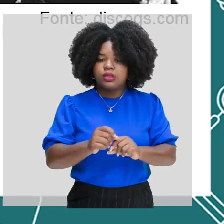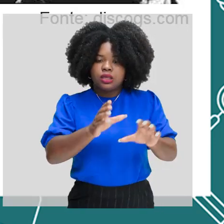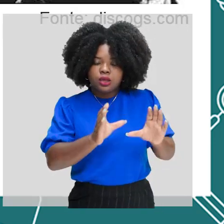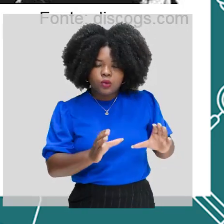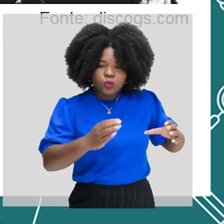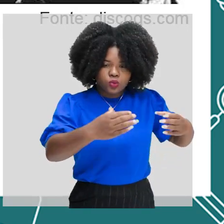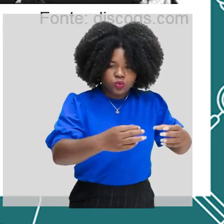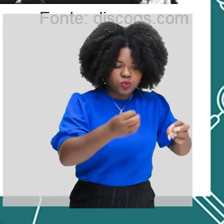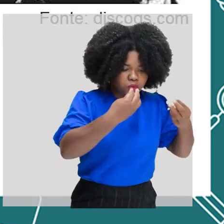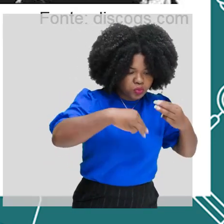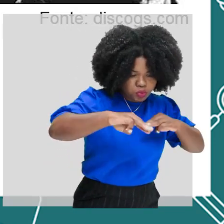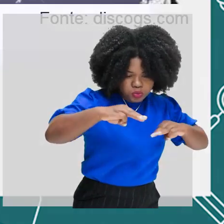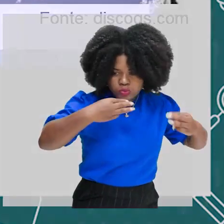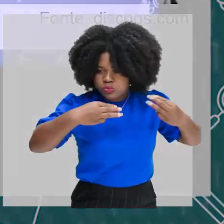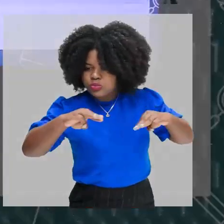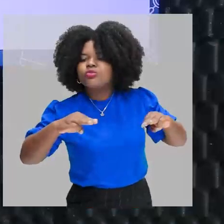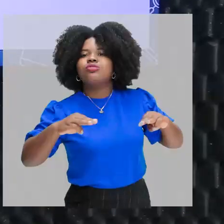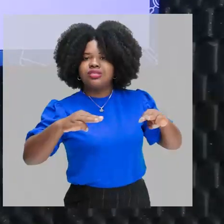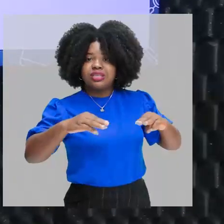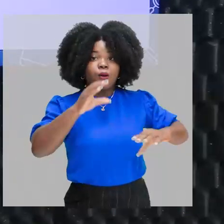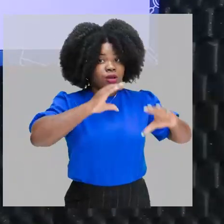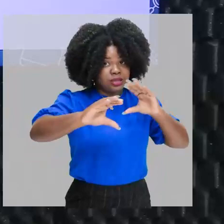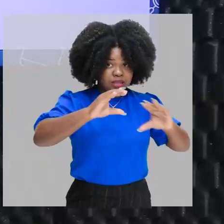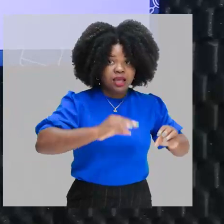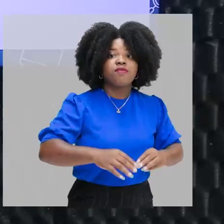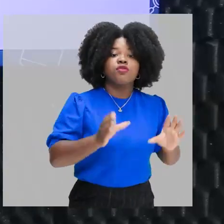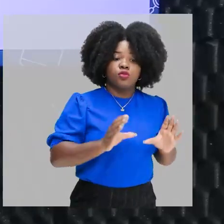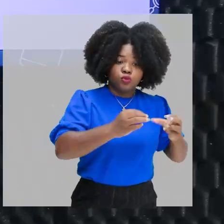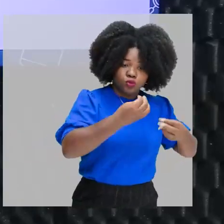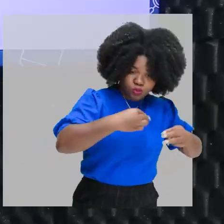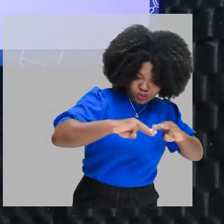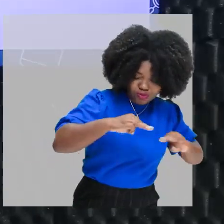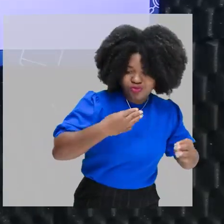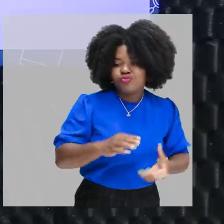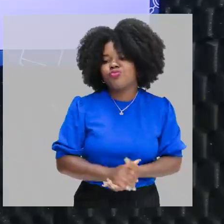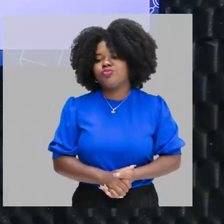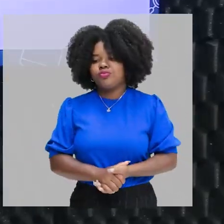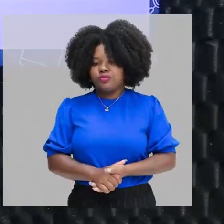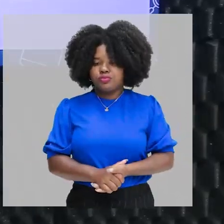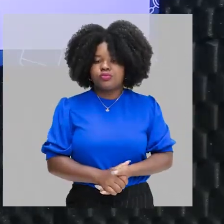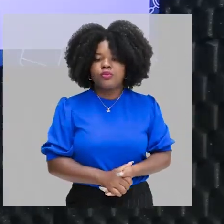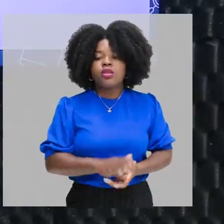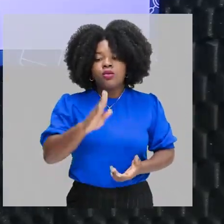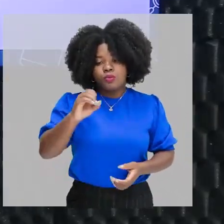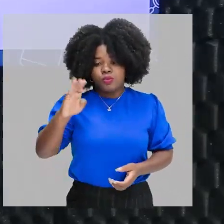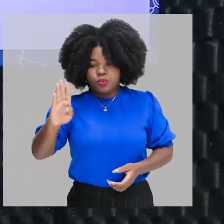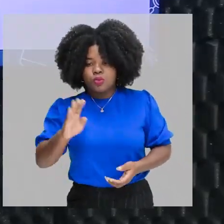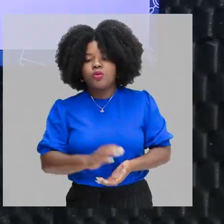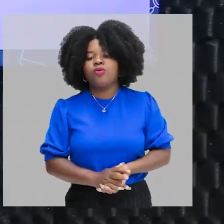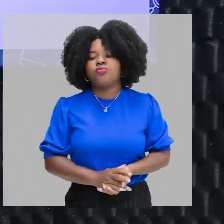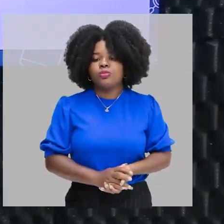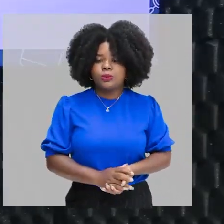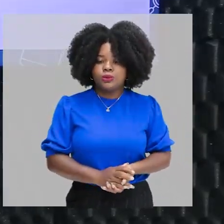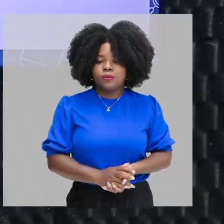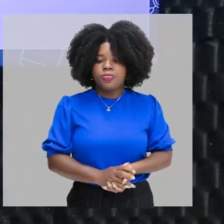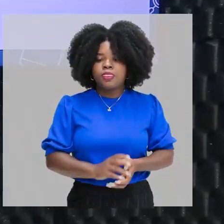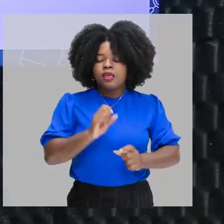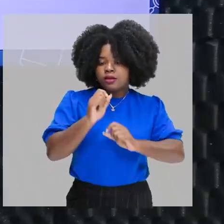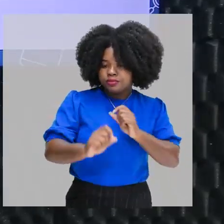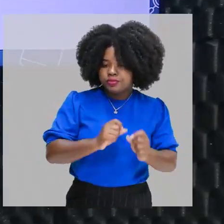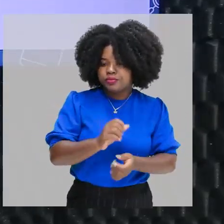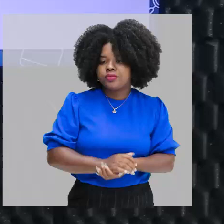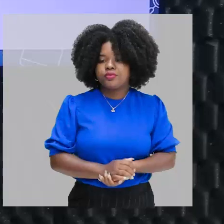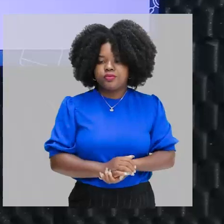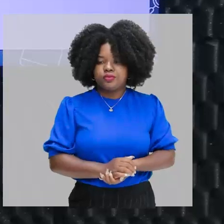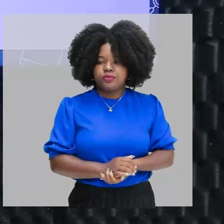é regueiro, para quem gosta desse estilo, você vai saber e você vai conhecer isso. Então, o Bob Marley and the Wailers era justamente